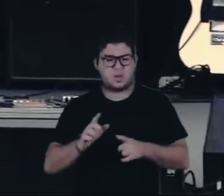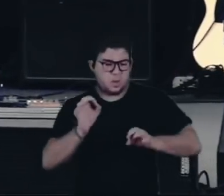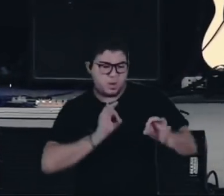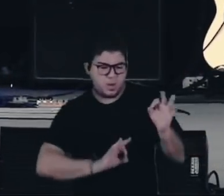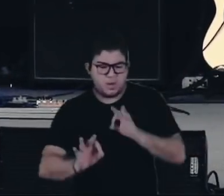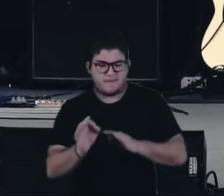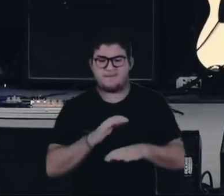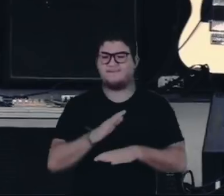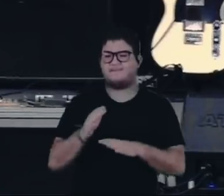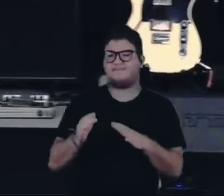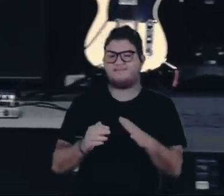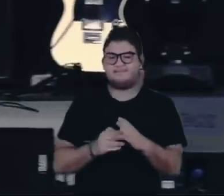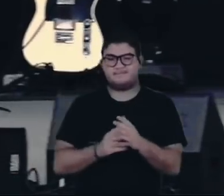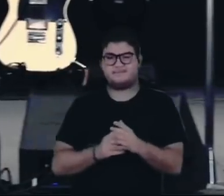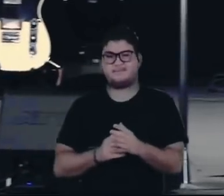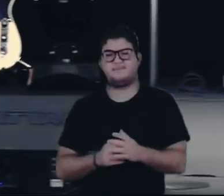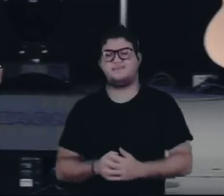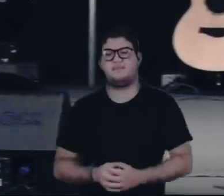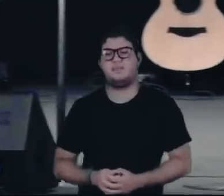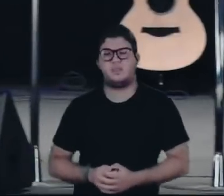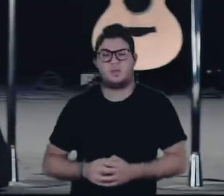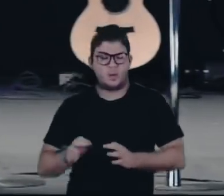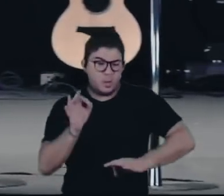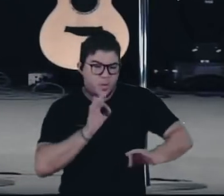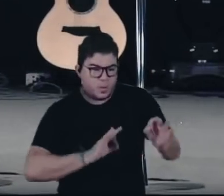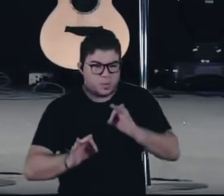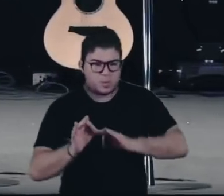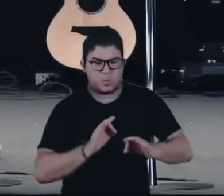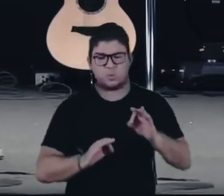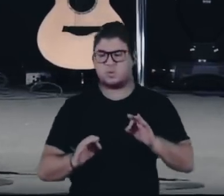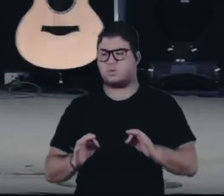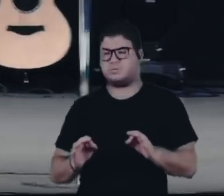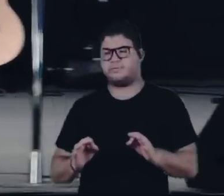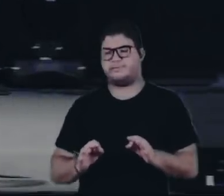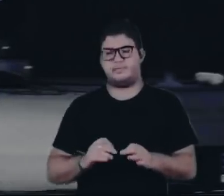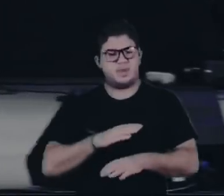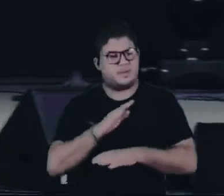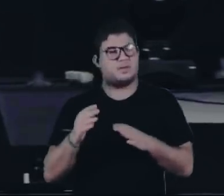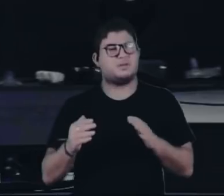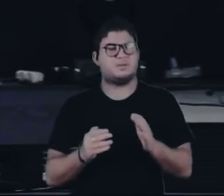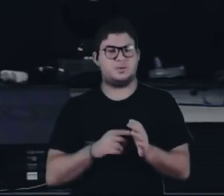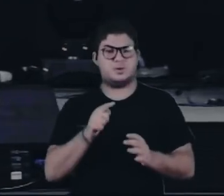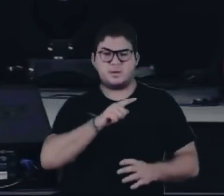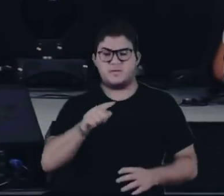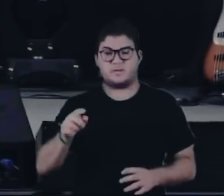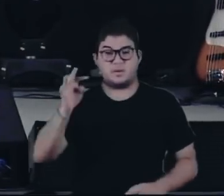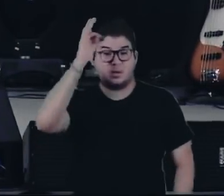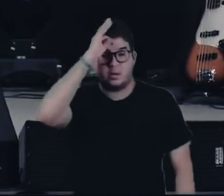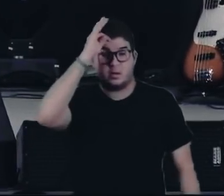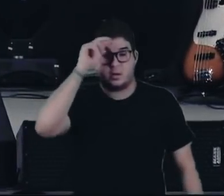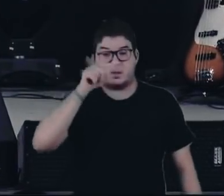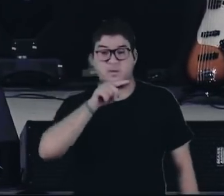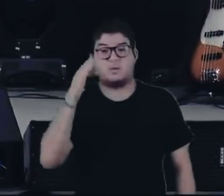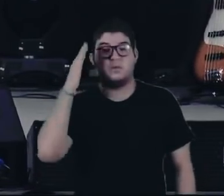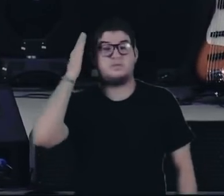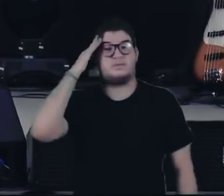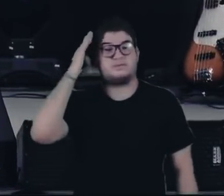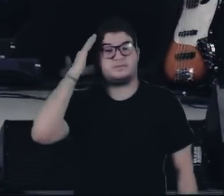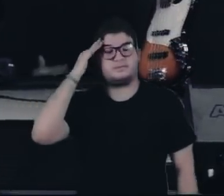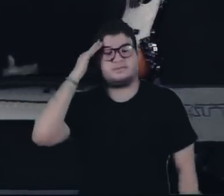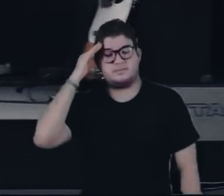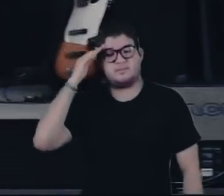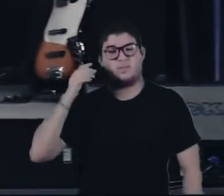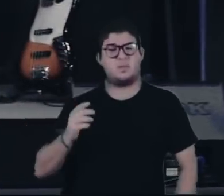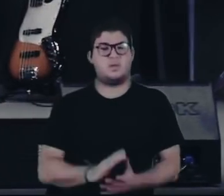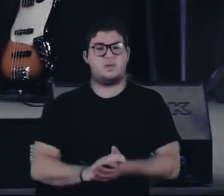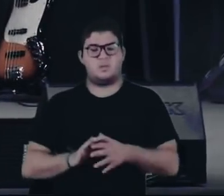que depois passou aquele álcool. Ei! Talento é você entender que você tem